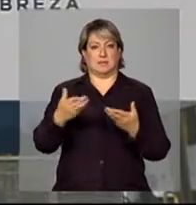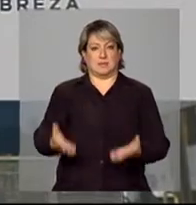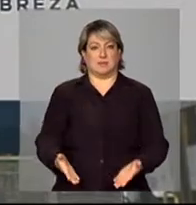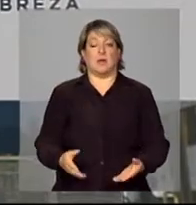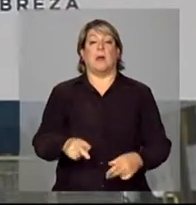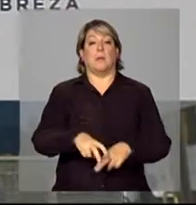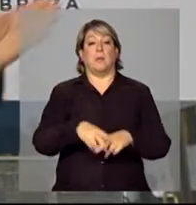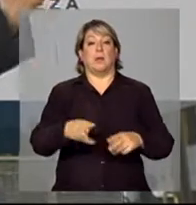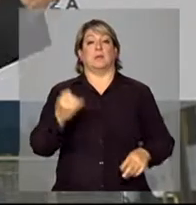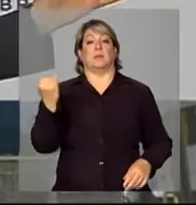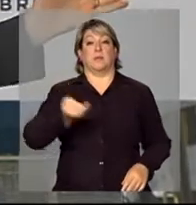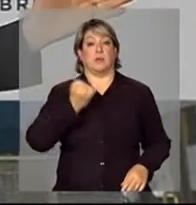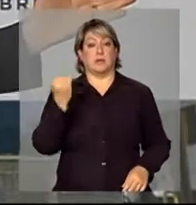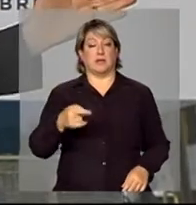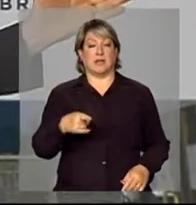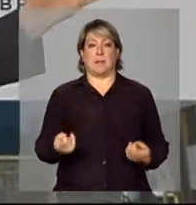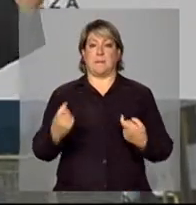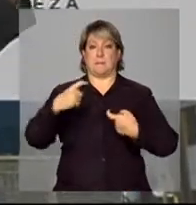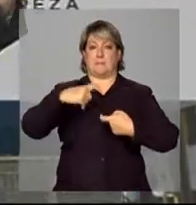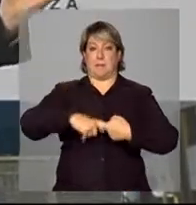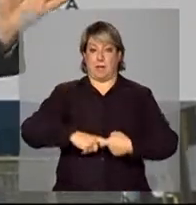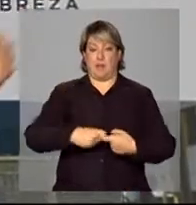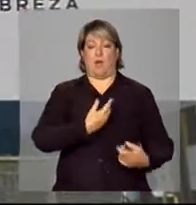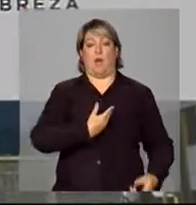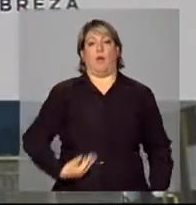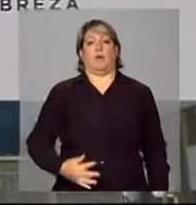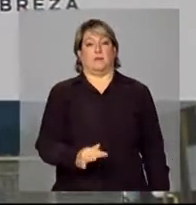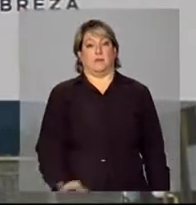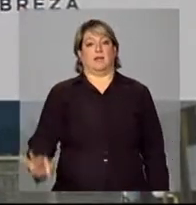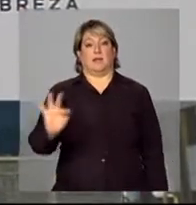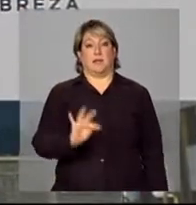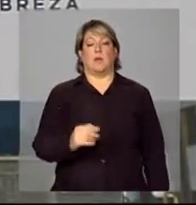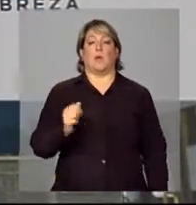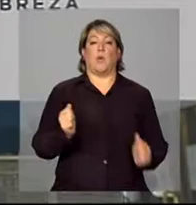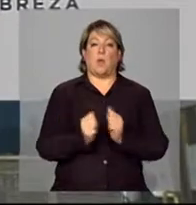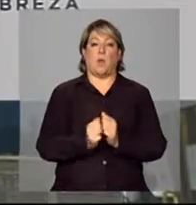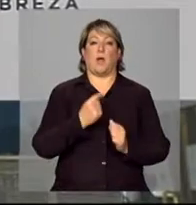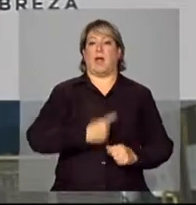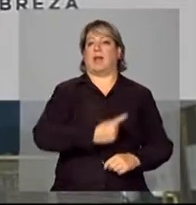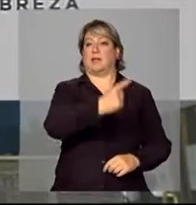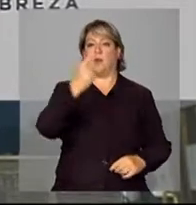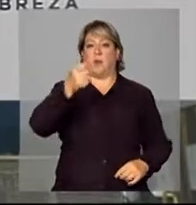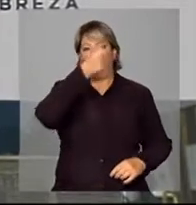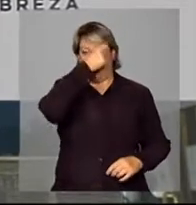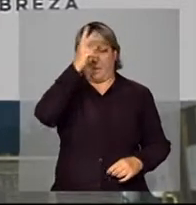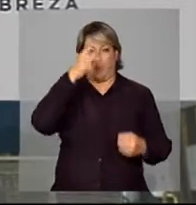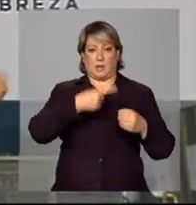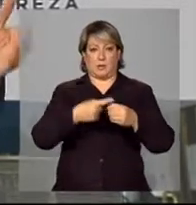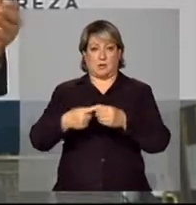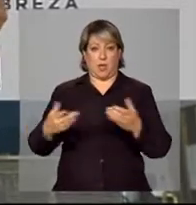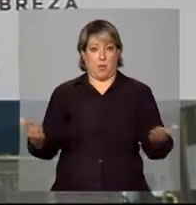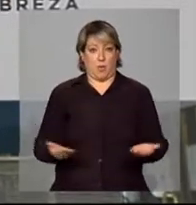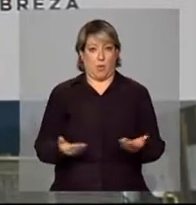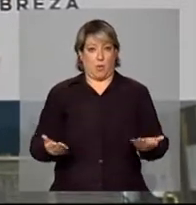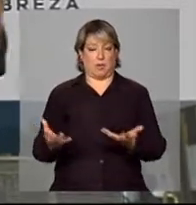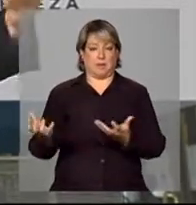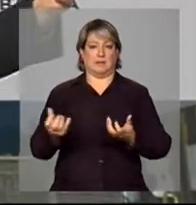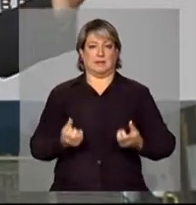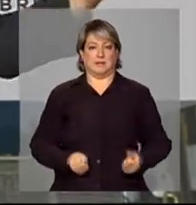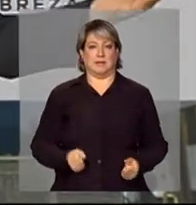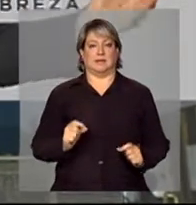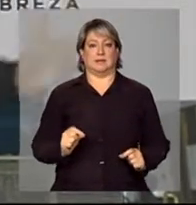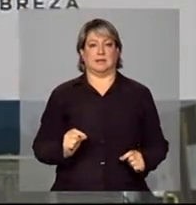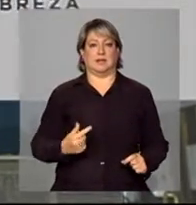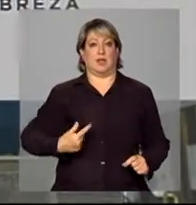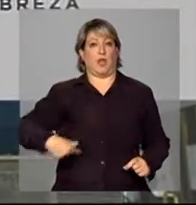parceria entre o governo federal com cada um dos municípios. O que nós vamos receber no dia de hoje, o que cada uma